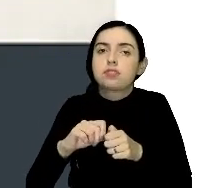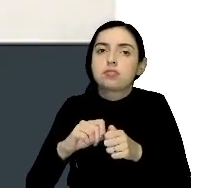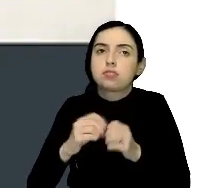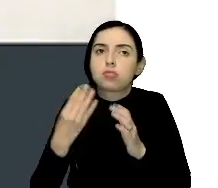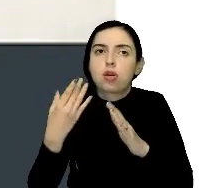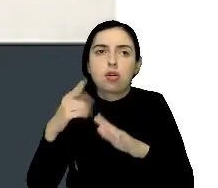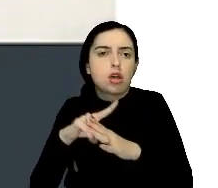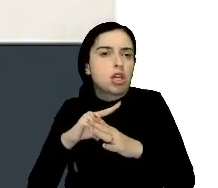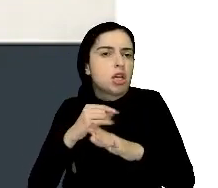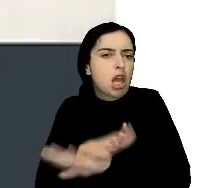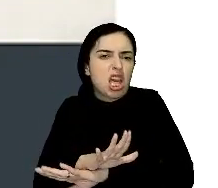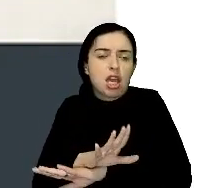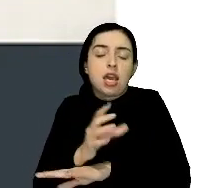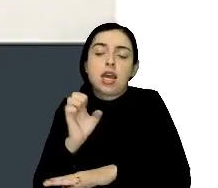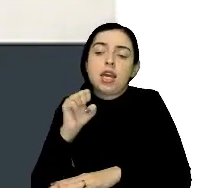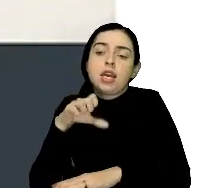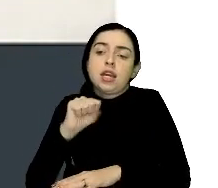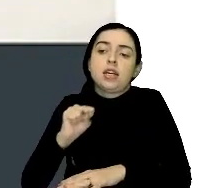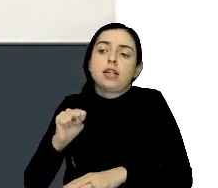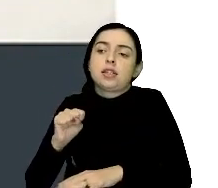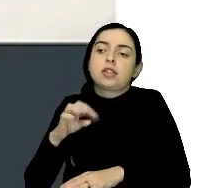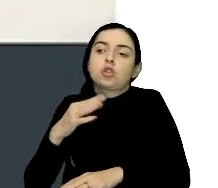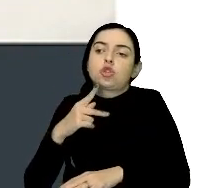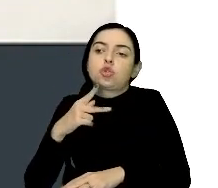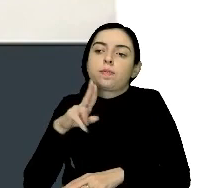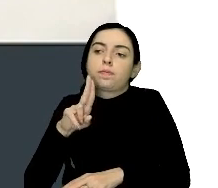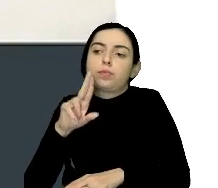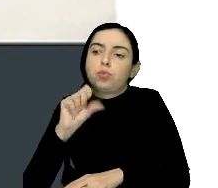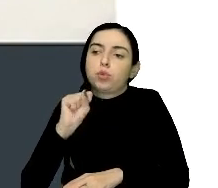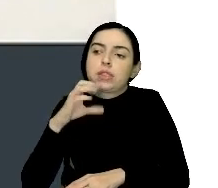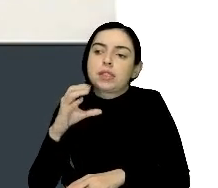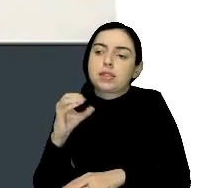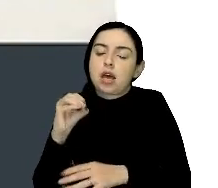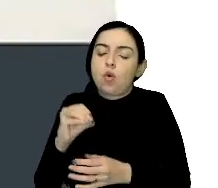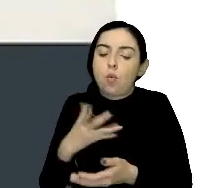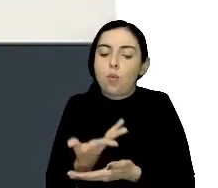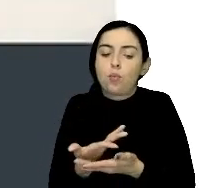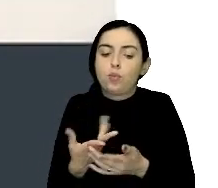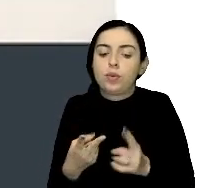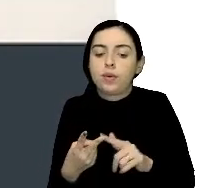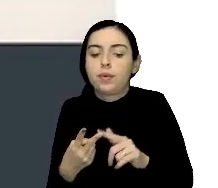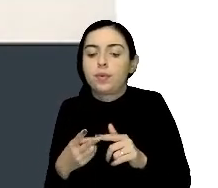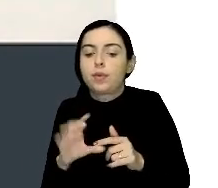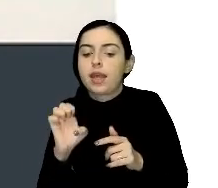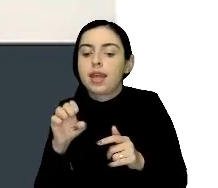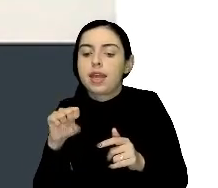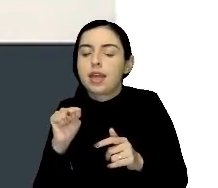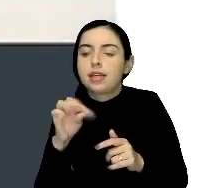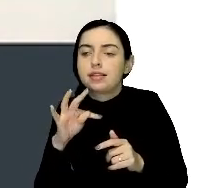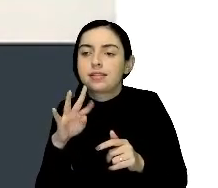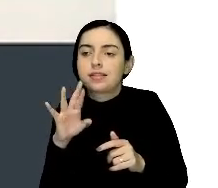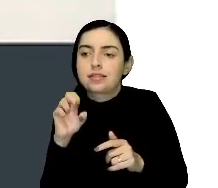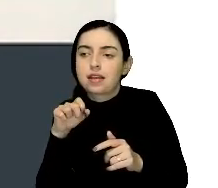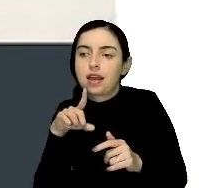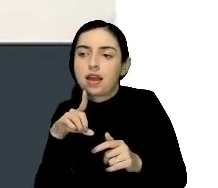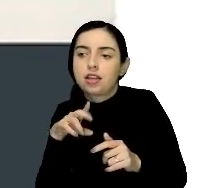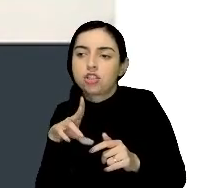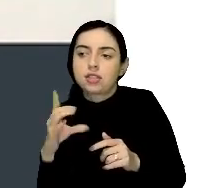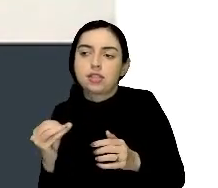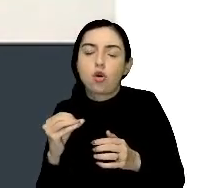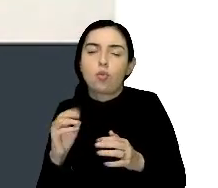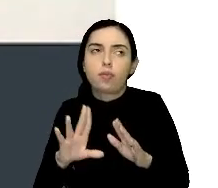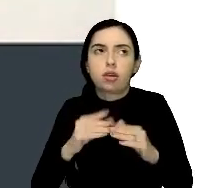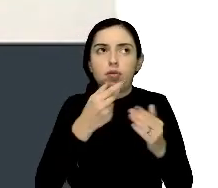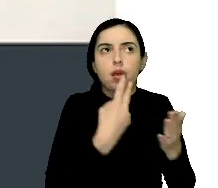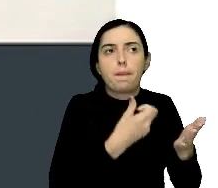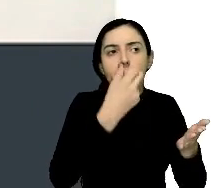expulsão, e traz mais 3 formas de cooperação jurídica internacional: extradição, transferência para cumprimento de pena e transferência